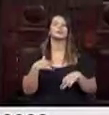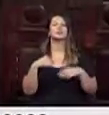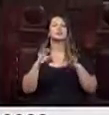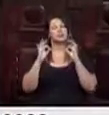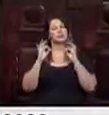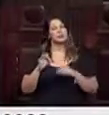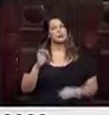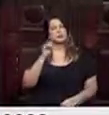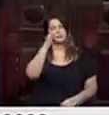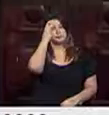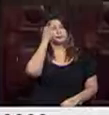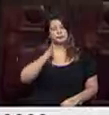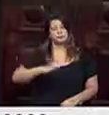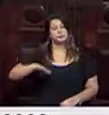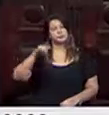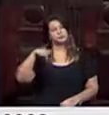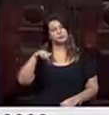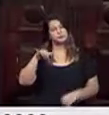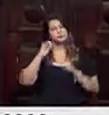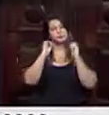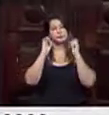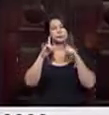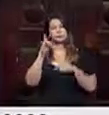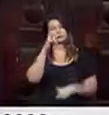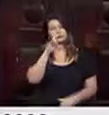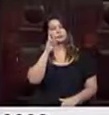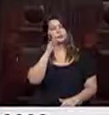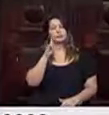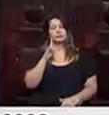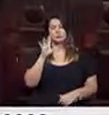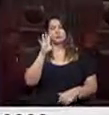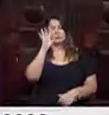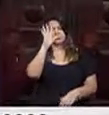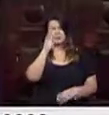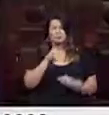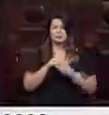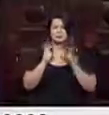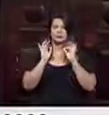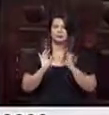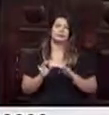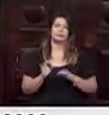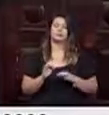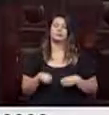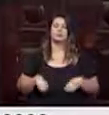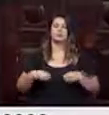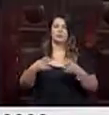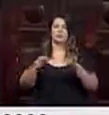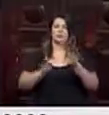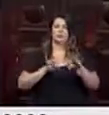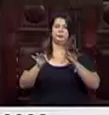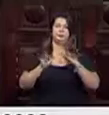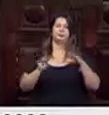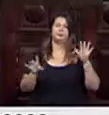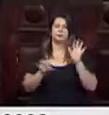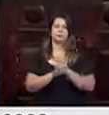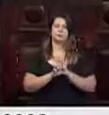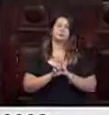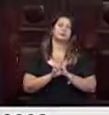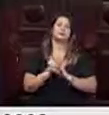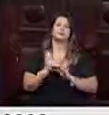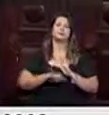sabedoria, junto com Vossa Excelência, para entregar para a população do nosso Estado o melhor programa possível no